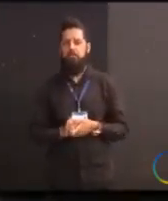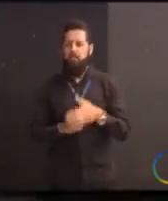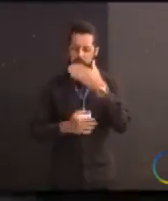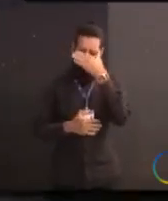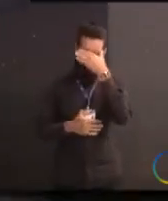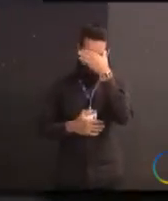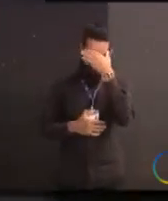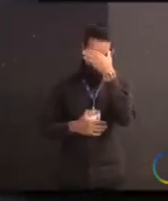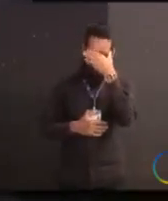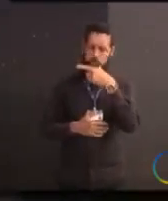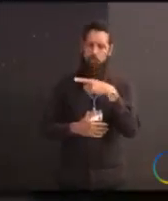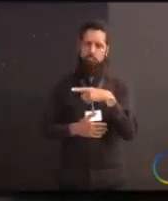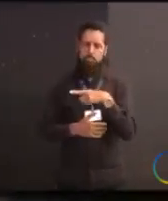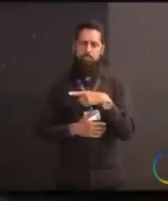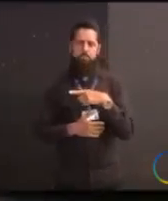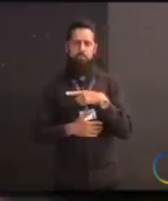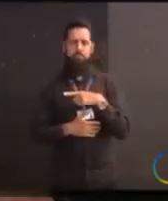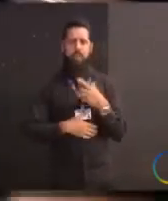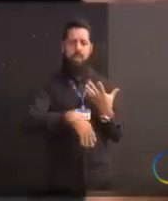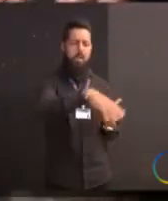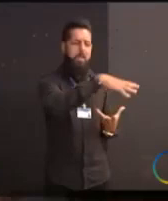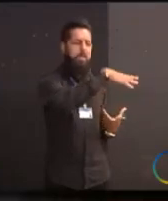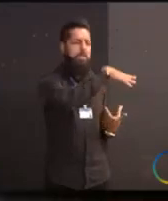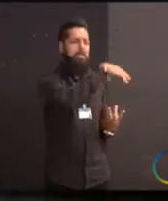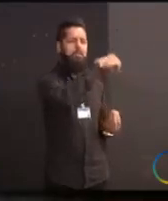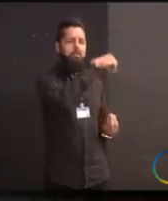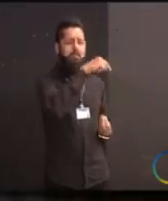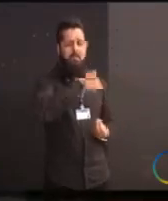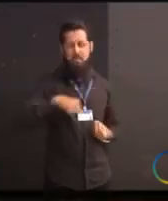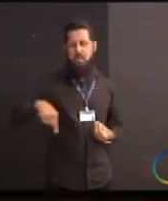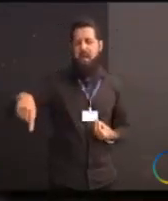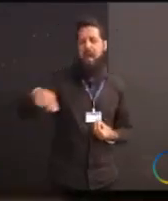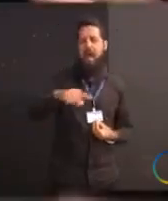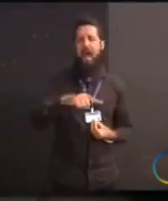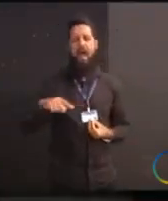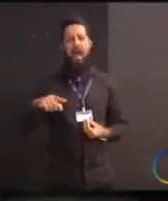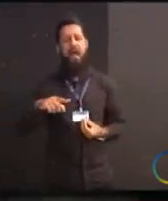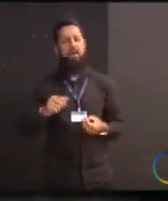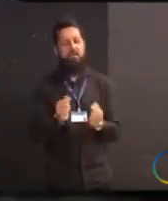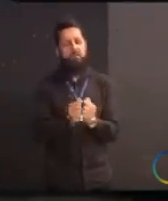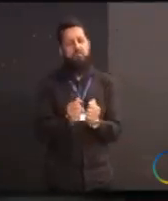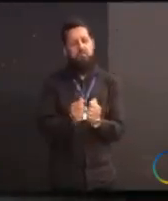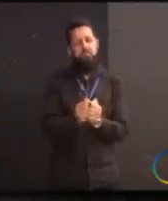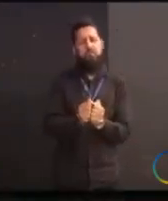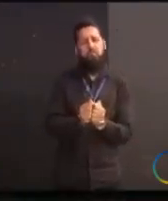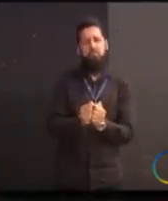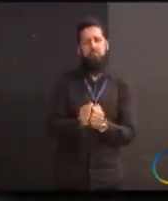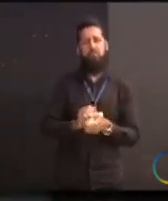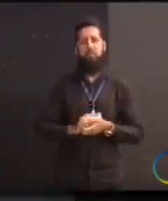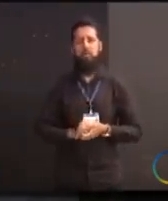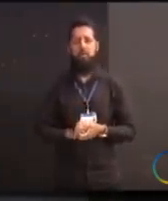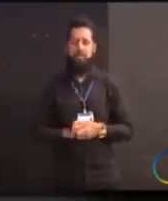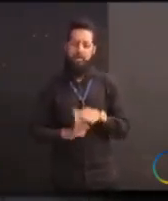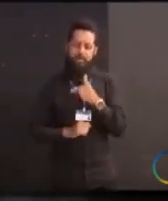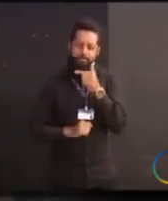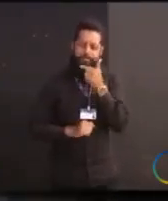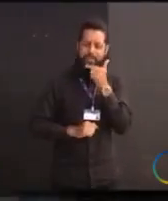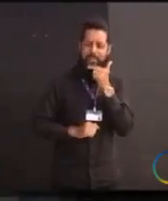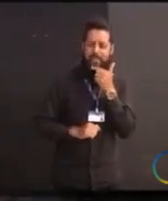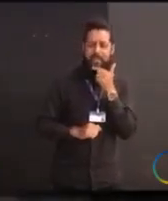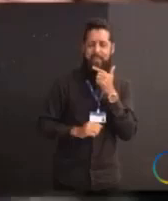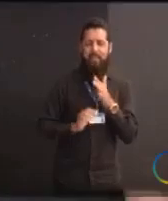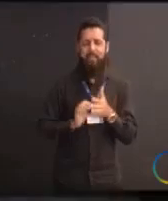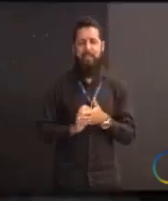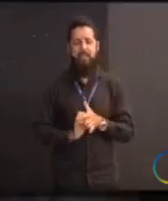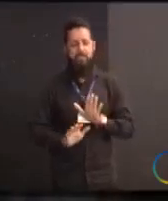Ele devia olhar, porque eu só fazia perguntas, nada doutrinário. Perguntas do cotidiano. Ele ria, falou, não, meu filho, não